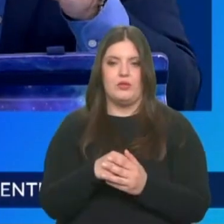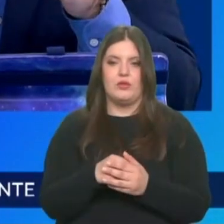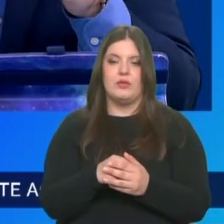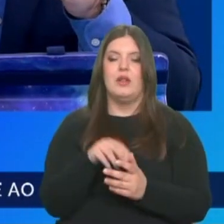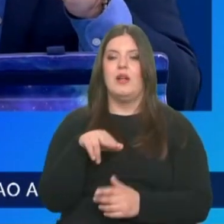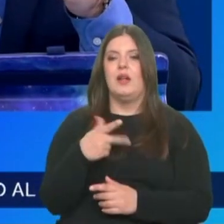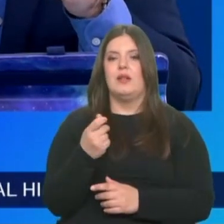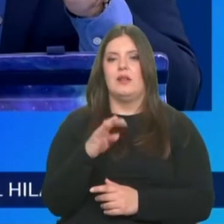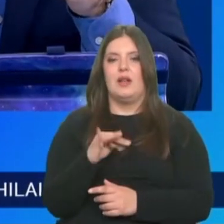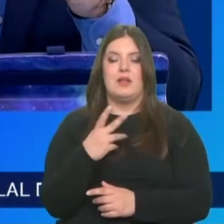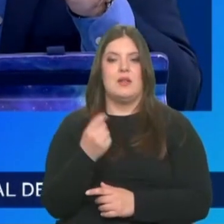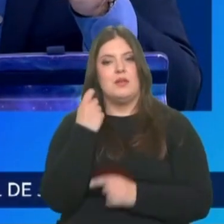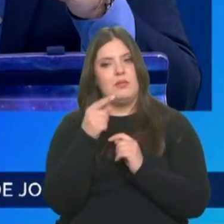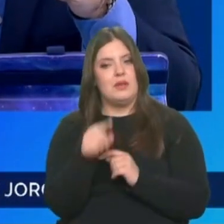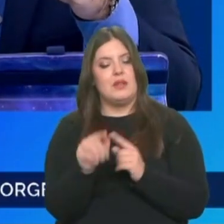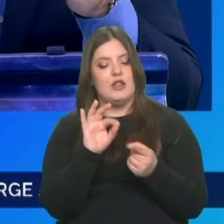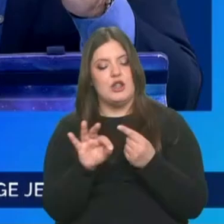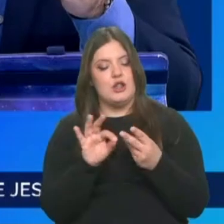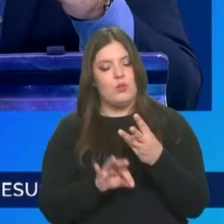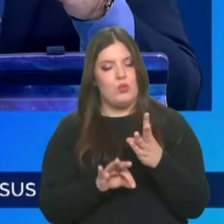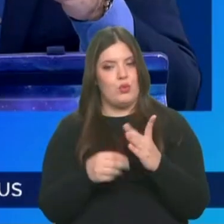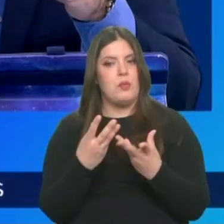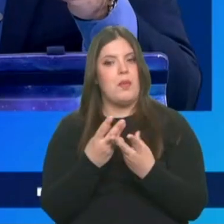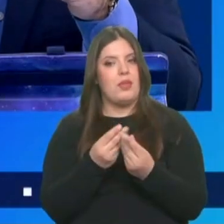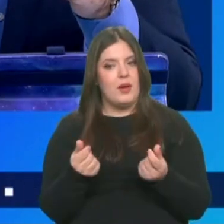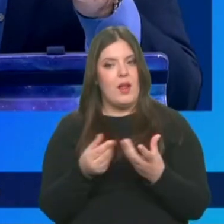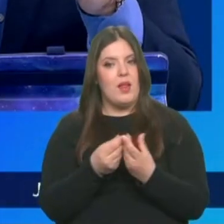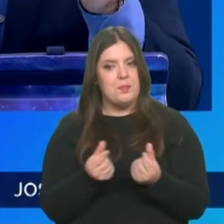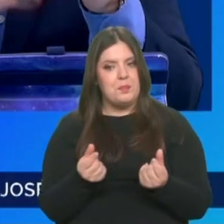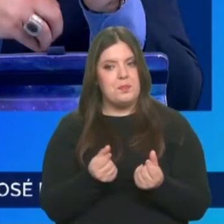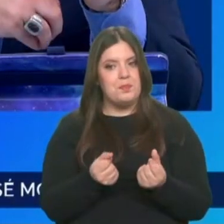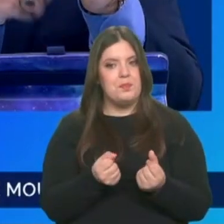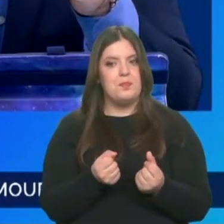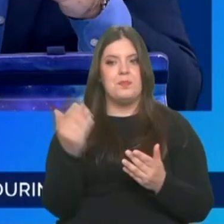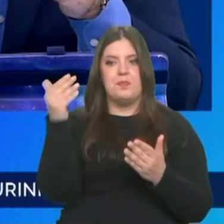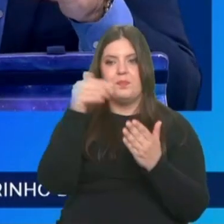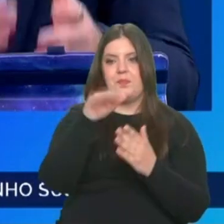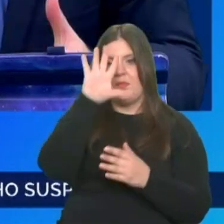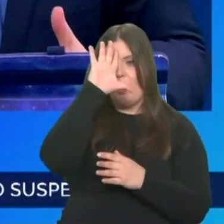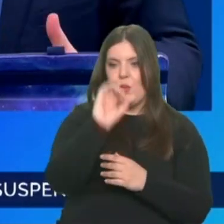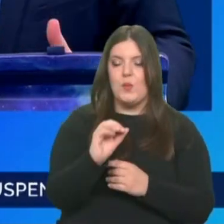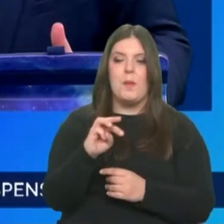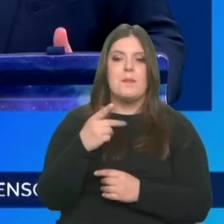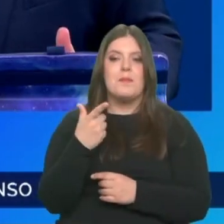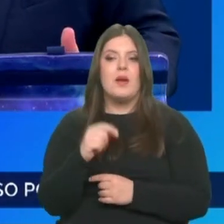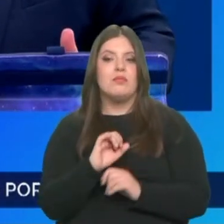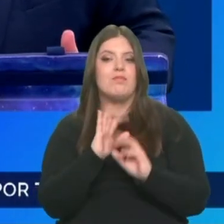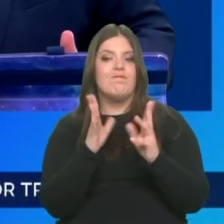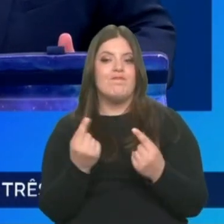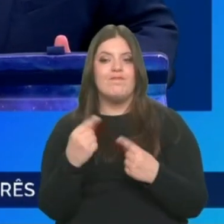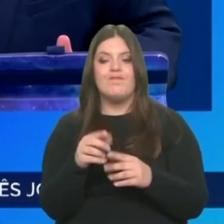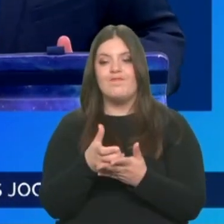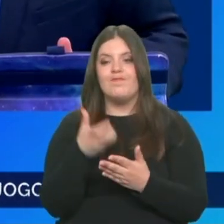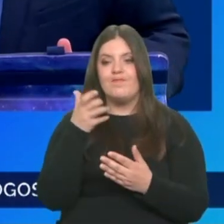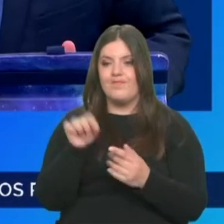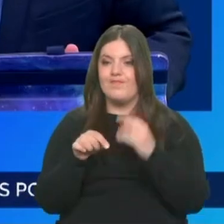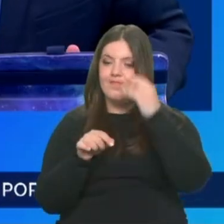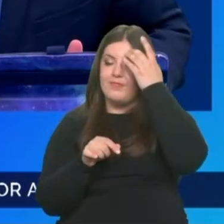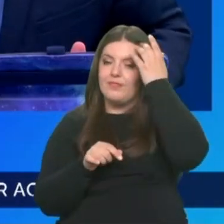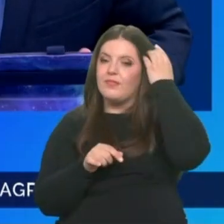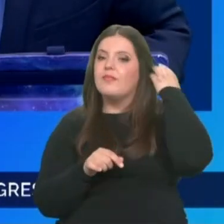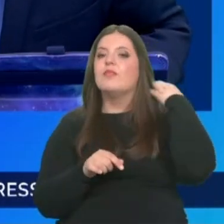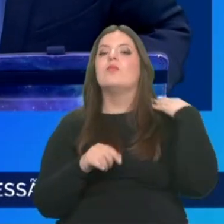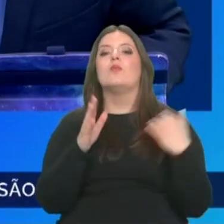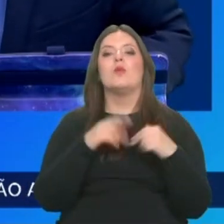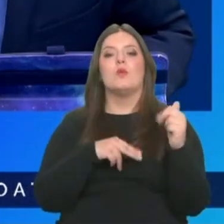NASA pensa neste tipo de materiais para ir para a Lua, para ir para Marte, mas, obviamente, para ter impacto também na Terra, na construção